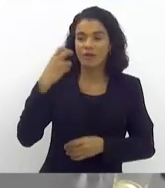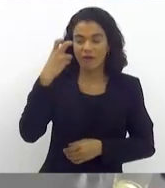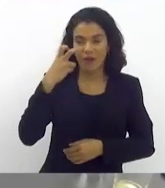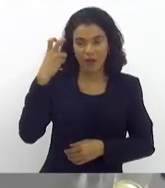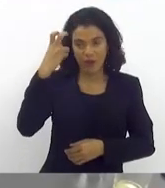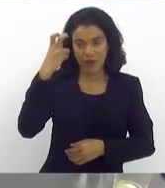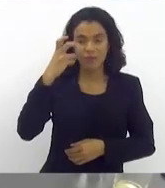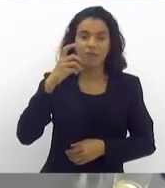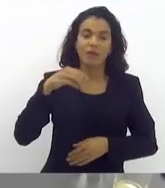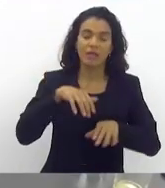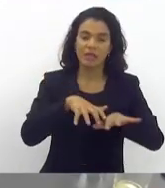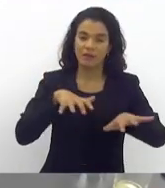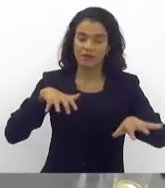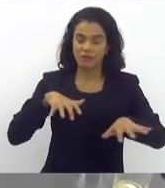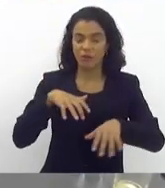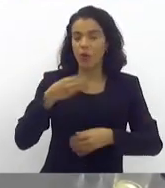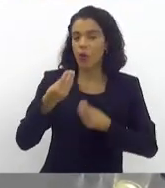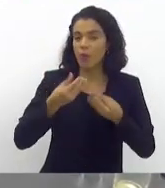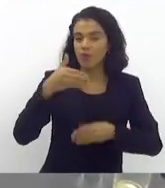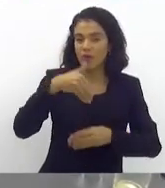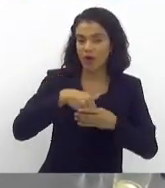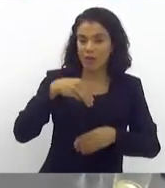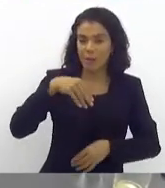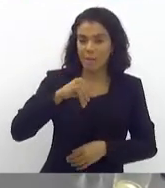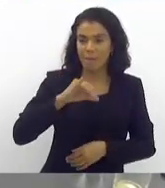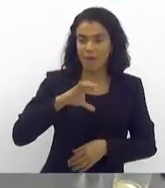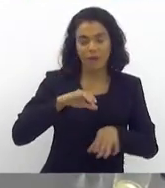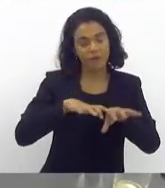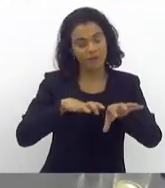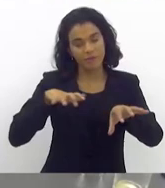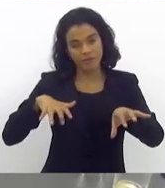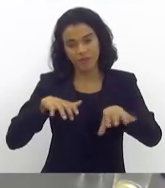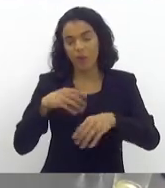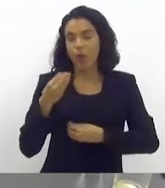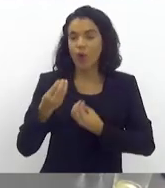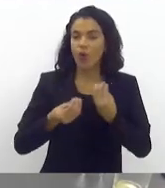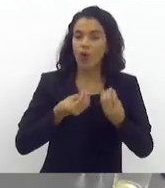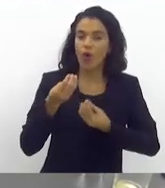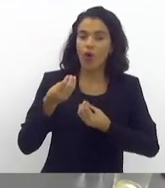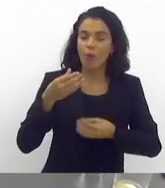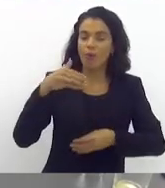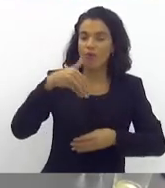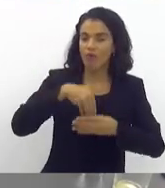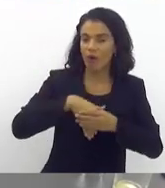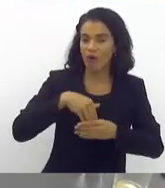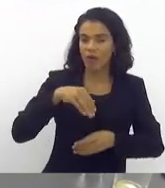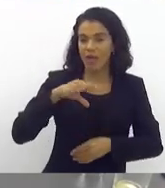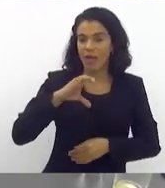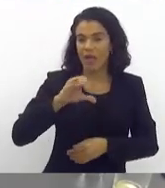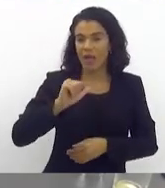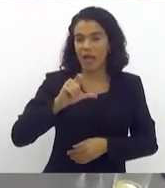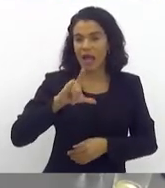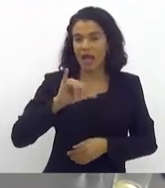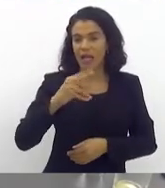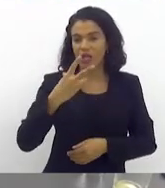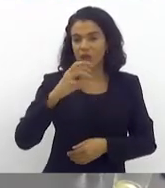Com a divergência. Como vota o deputado Carlos Mink? Com a divergência. Deputado Carlinhos BNH?